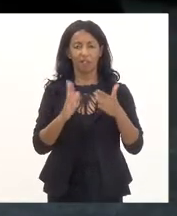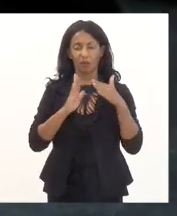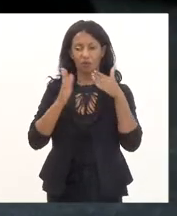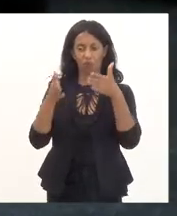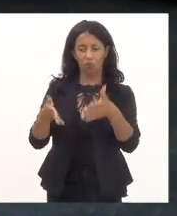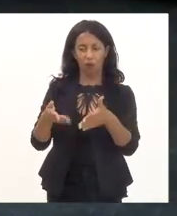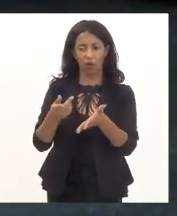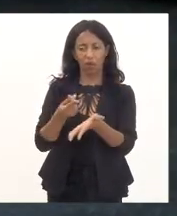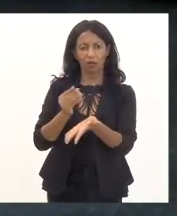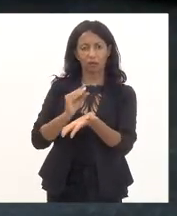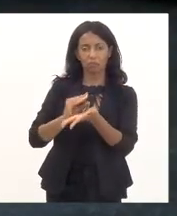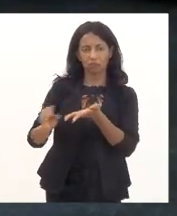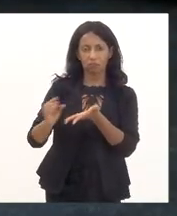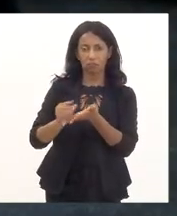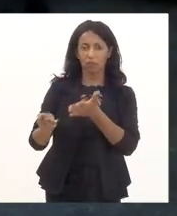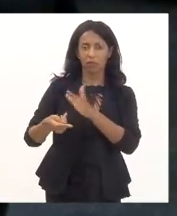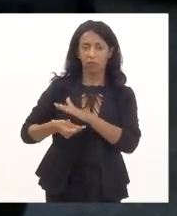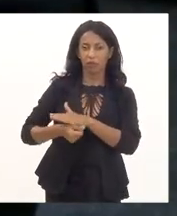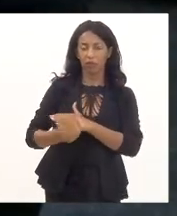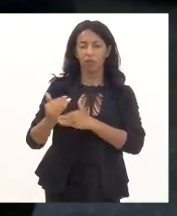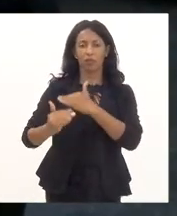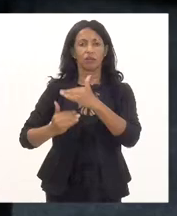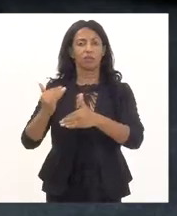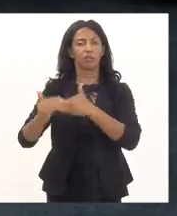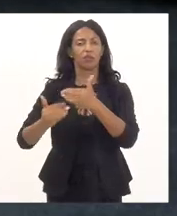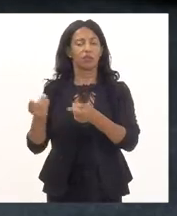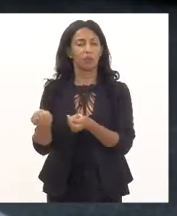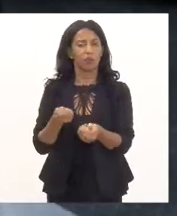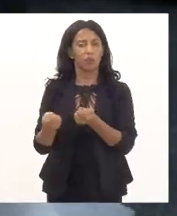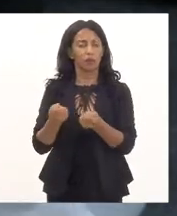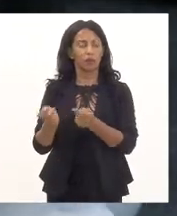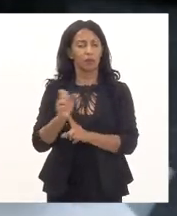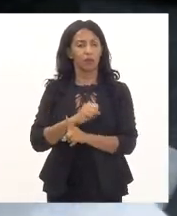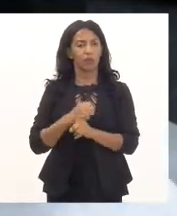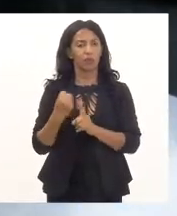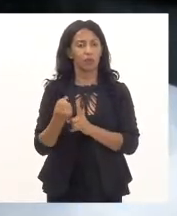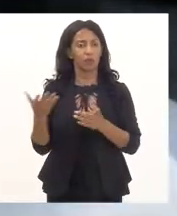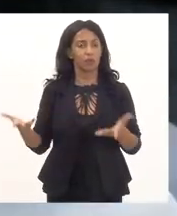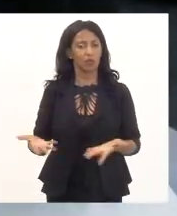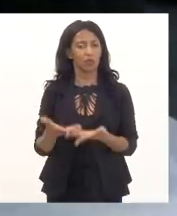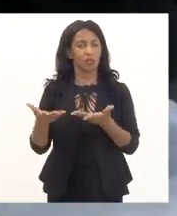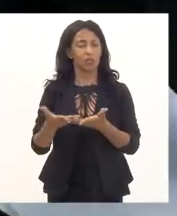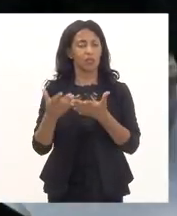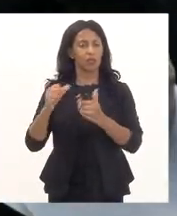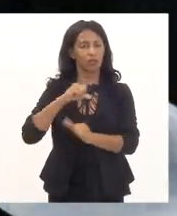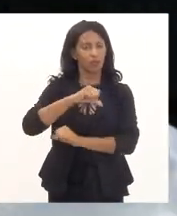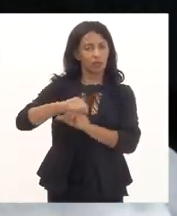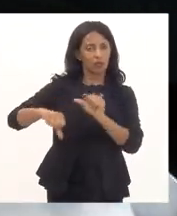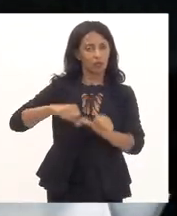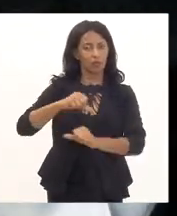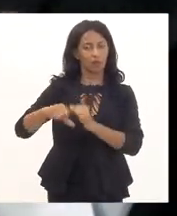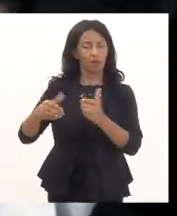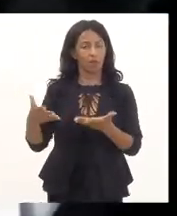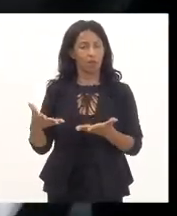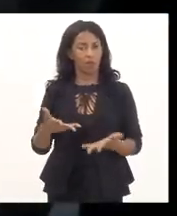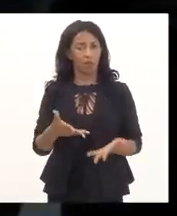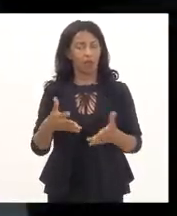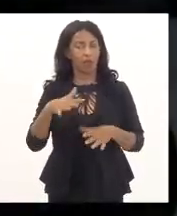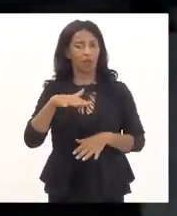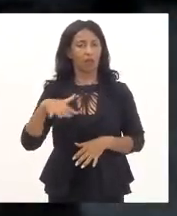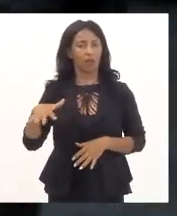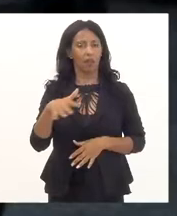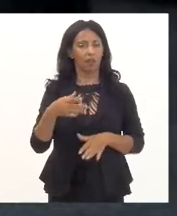para o financiamento do desenvolvimento econômico e social através de um incentivo à inovação, à atração da cadeia